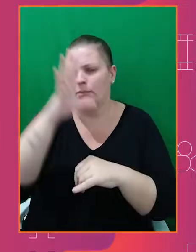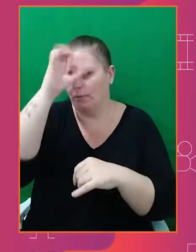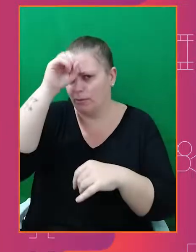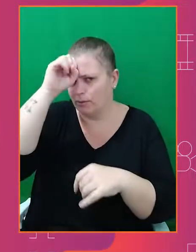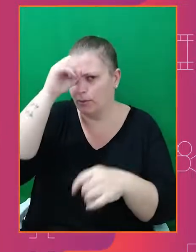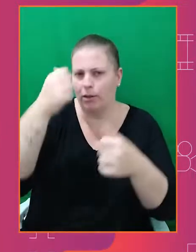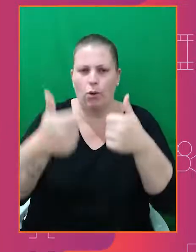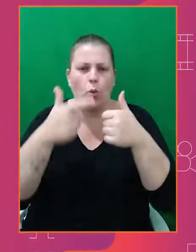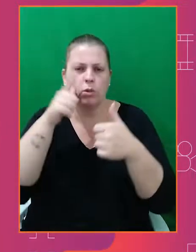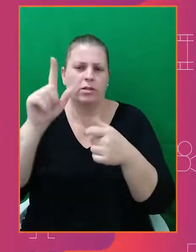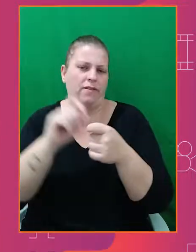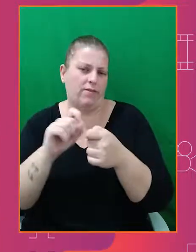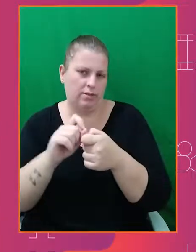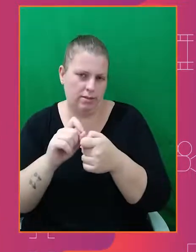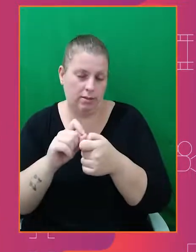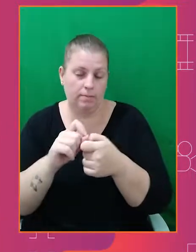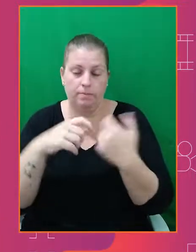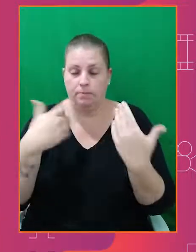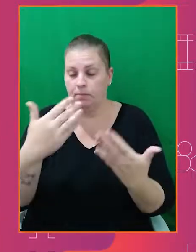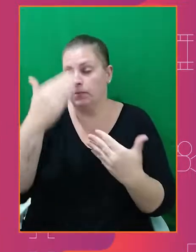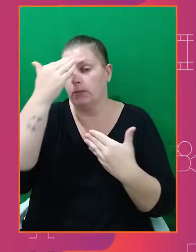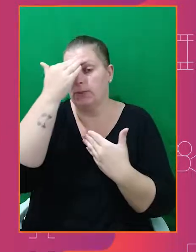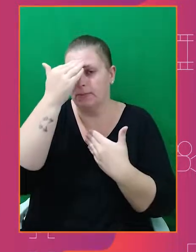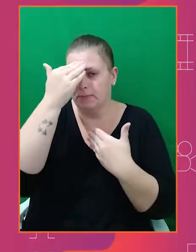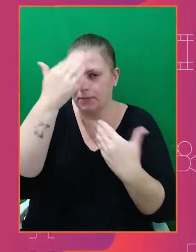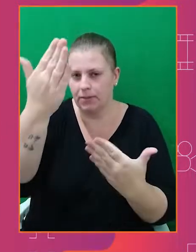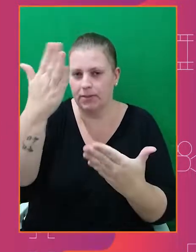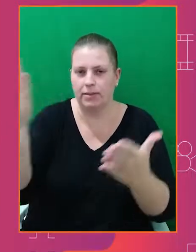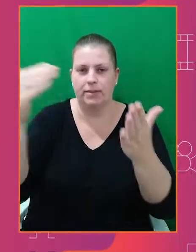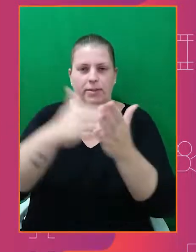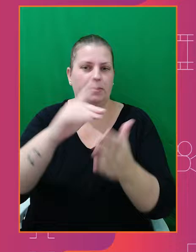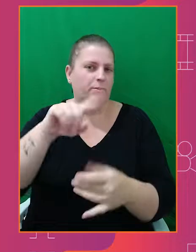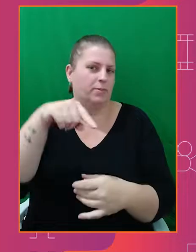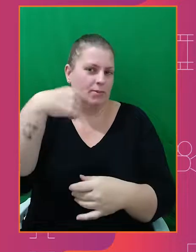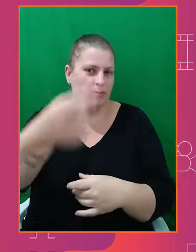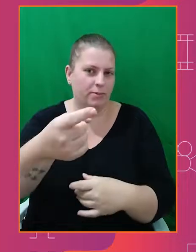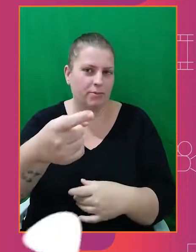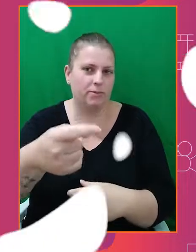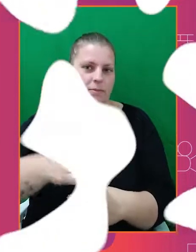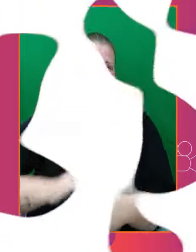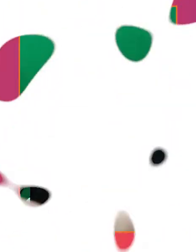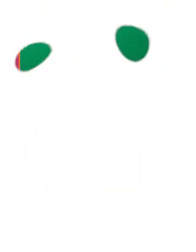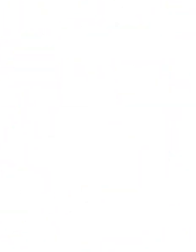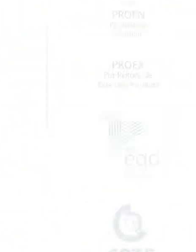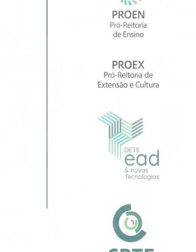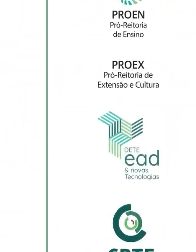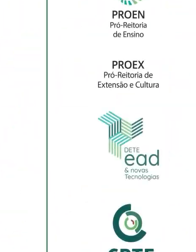Muito obrigado, fechamos o nosso módulo e esperamos para o próximo.